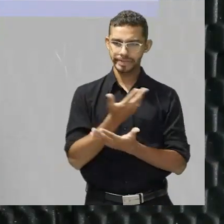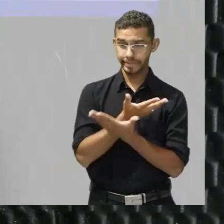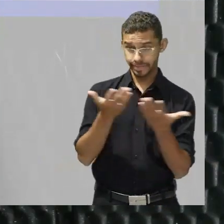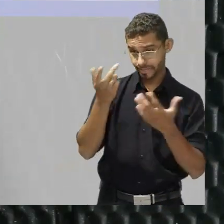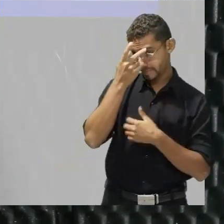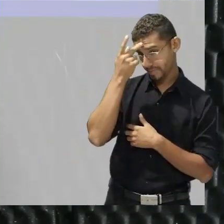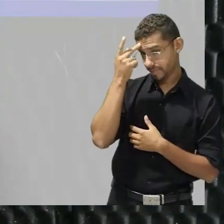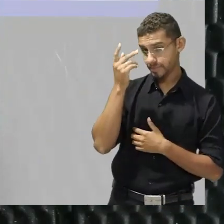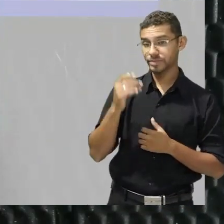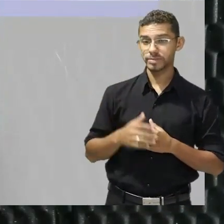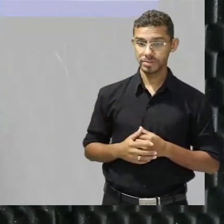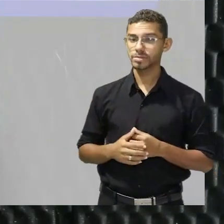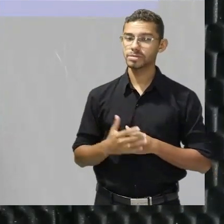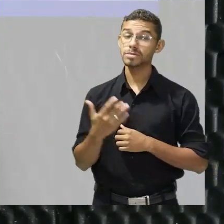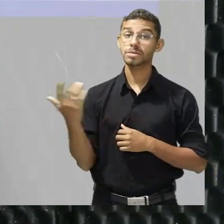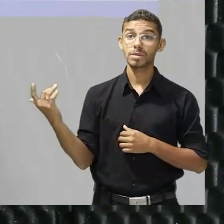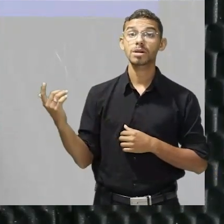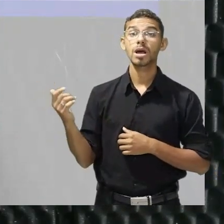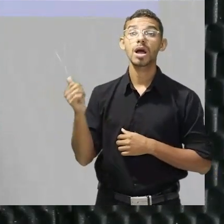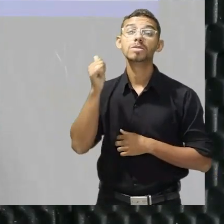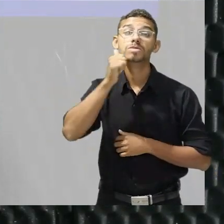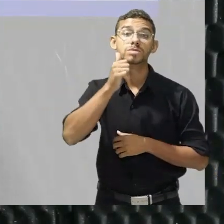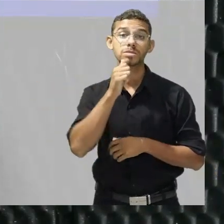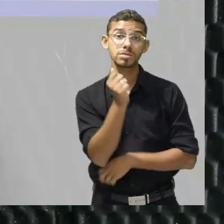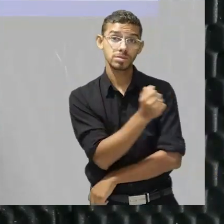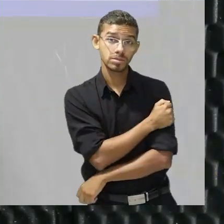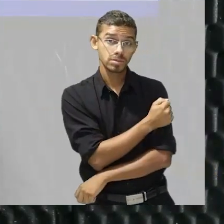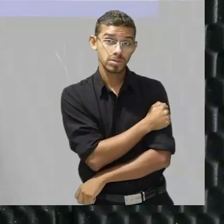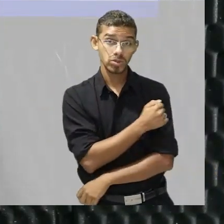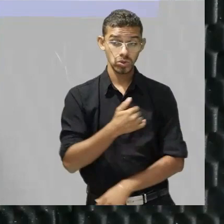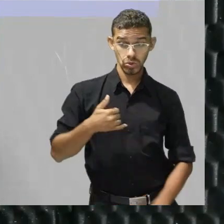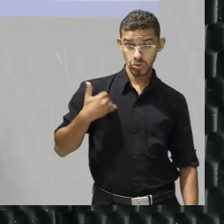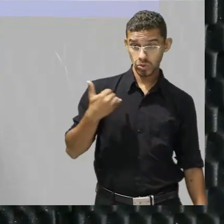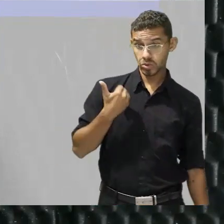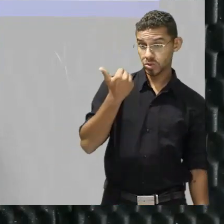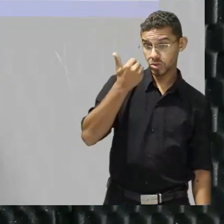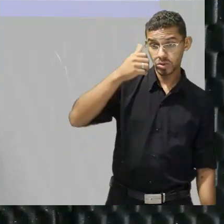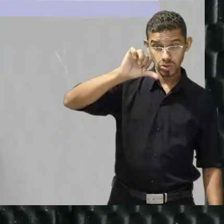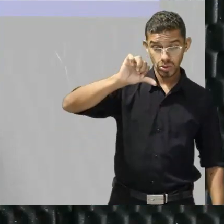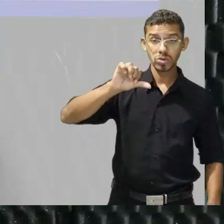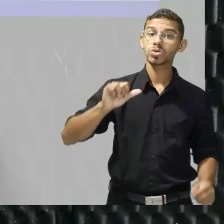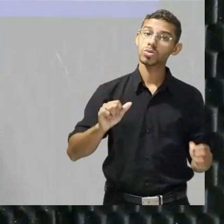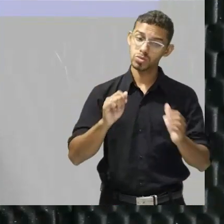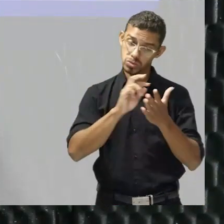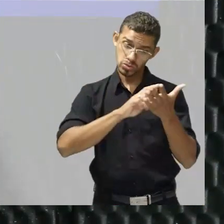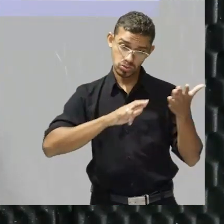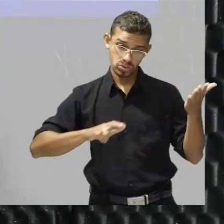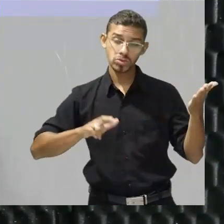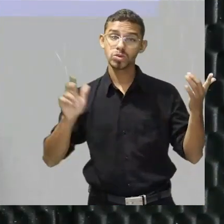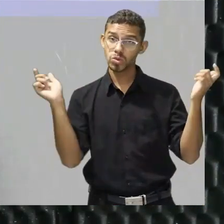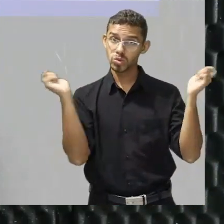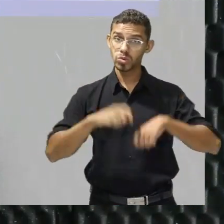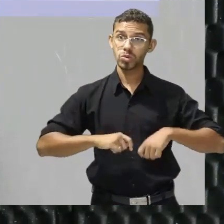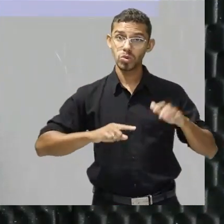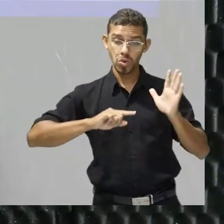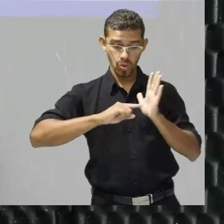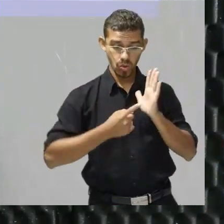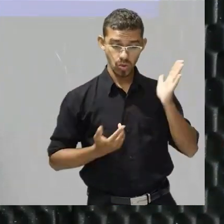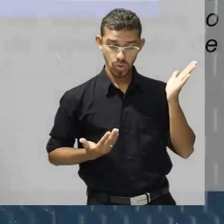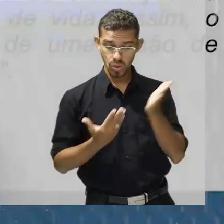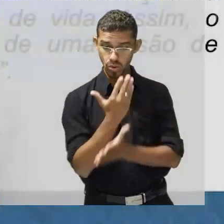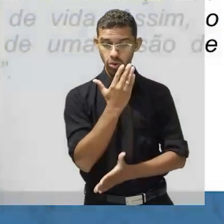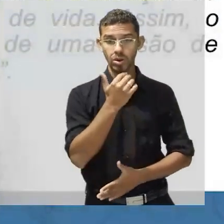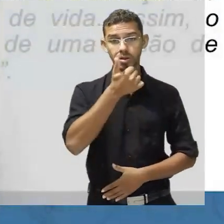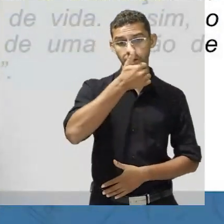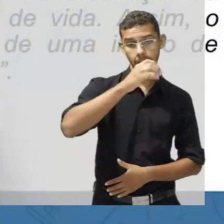parágrafo de desenvolvimento que a Vanessa né Vanessa 19 anos escreveu e conseguiu a nota máxima então